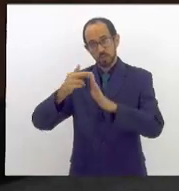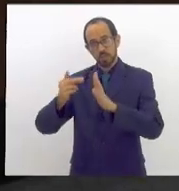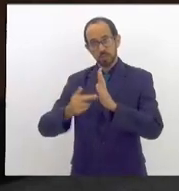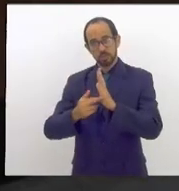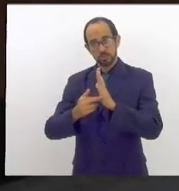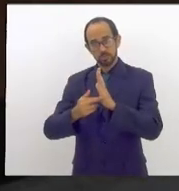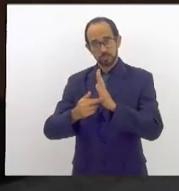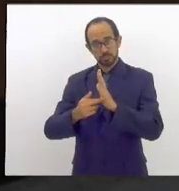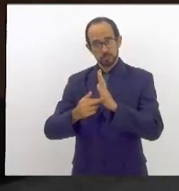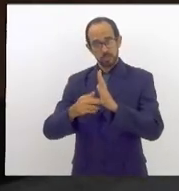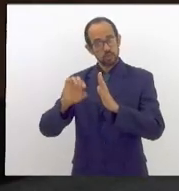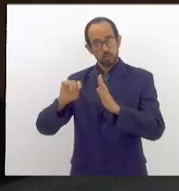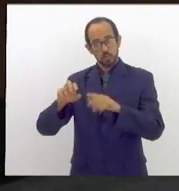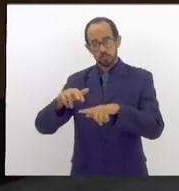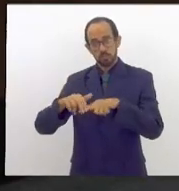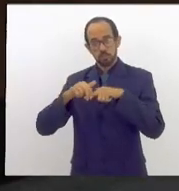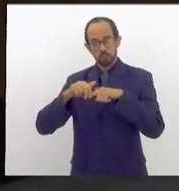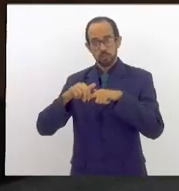questão